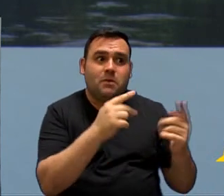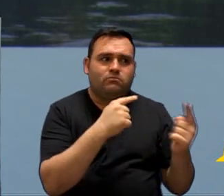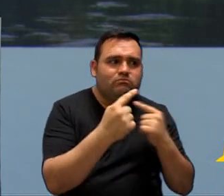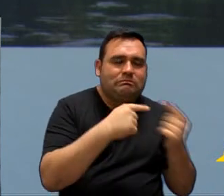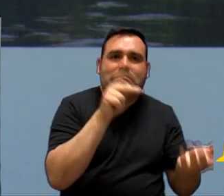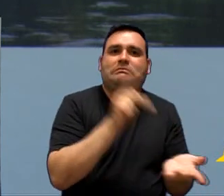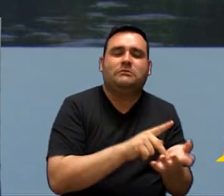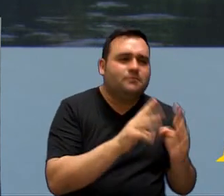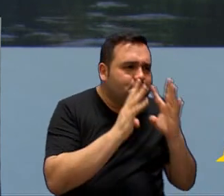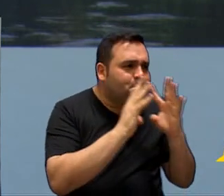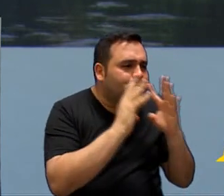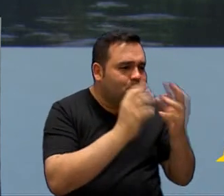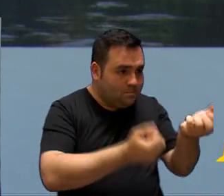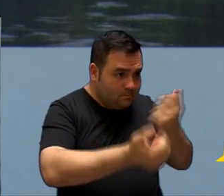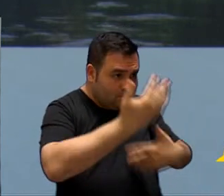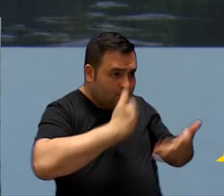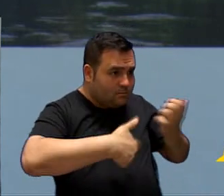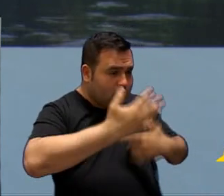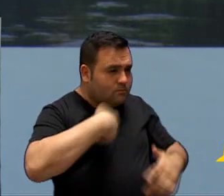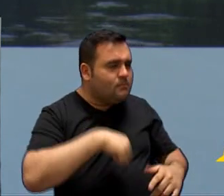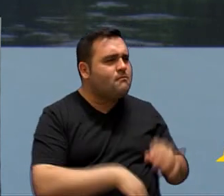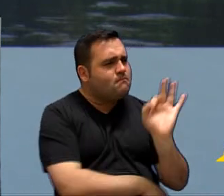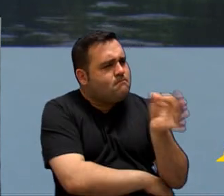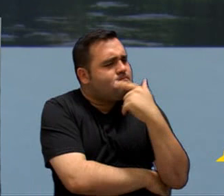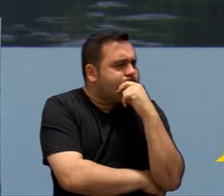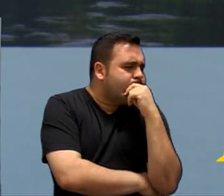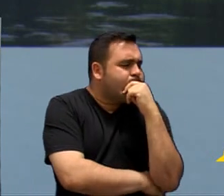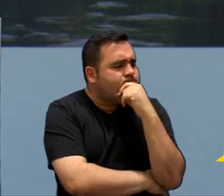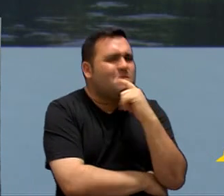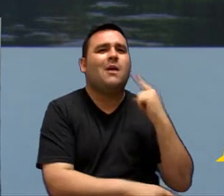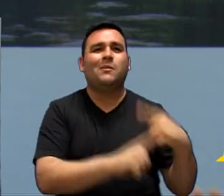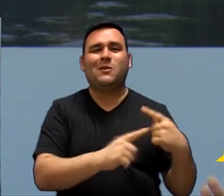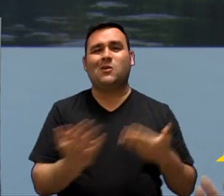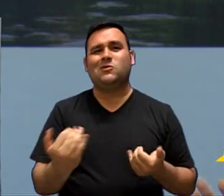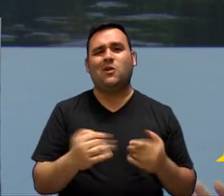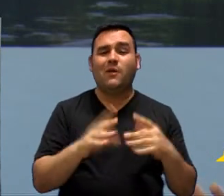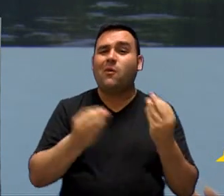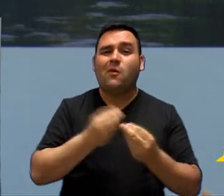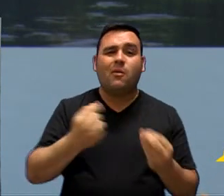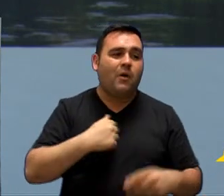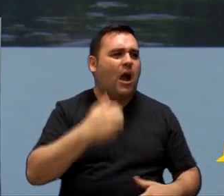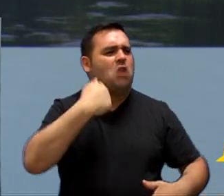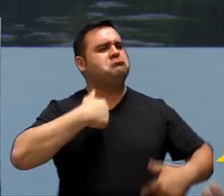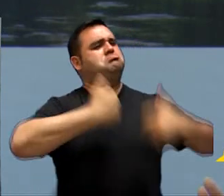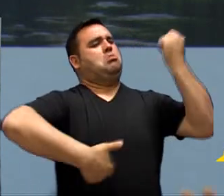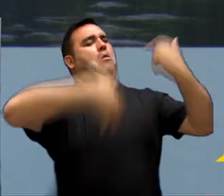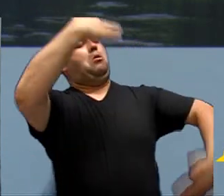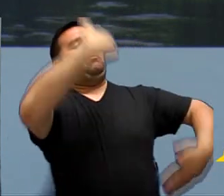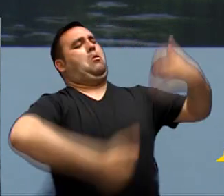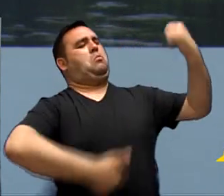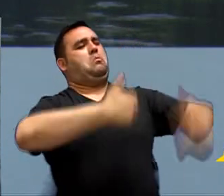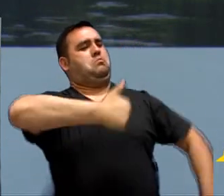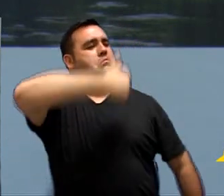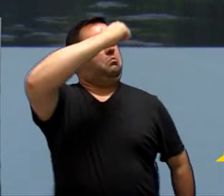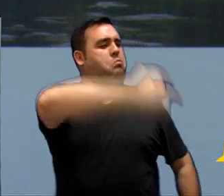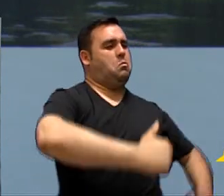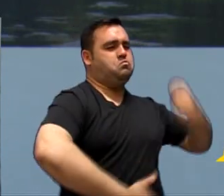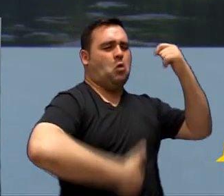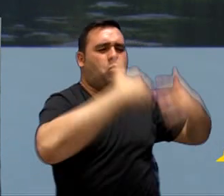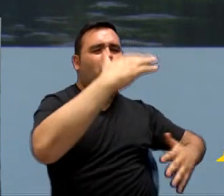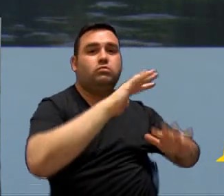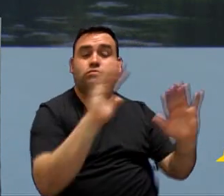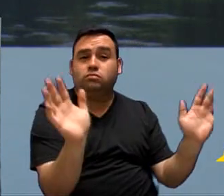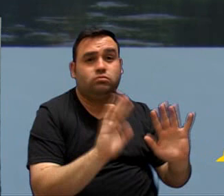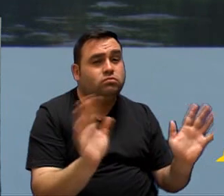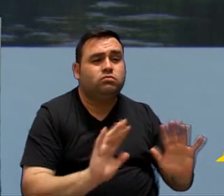de verdade, escutaram o que o adolescente tem para dizer. Porque conversar com um adolescente não é dar palestra e se achar superior e achar que é o dono da